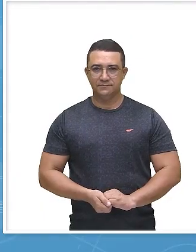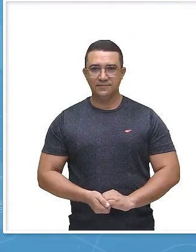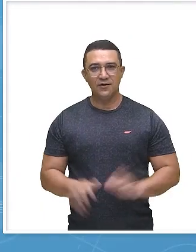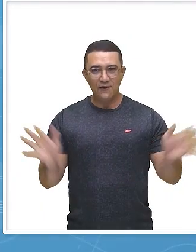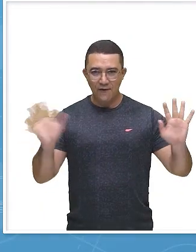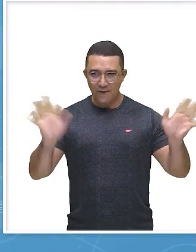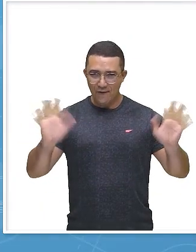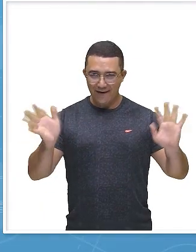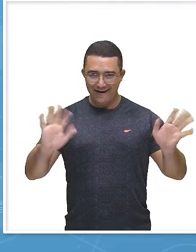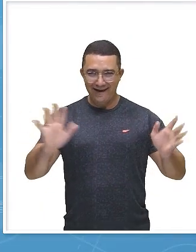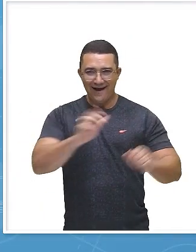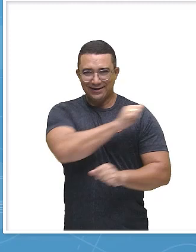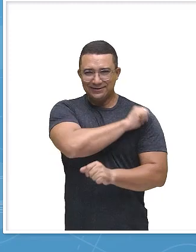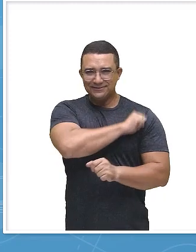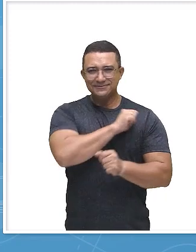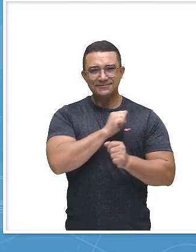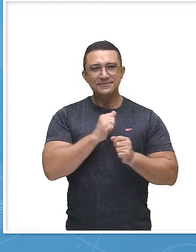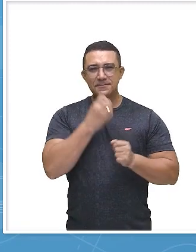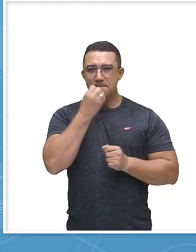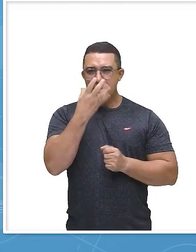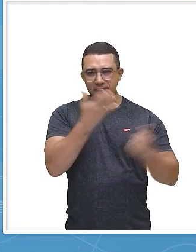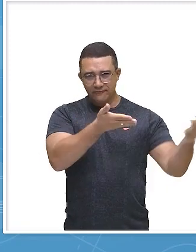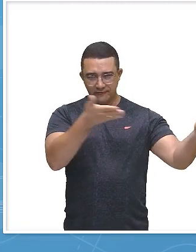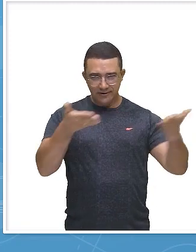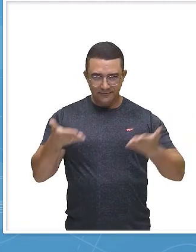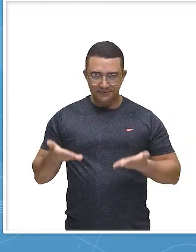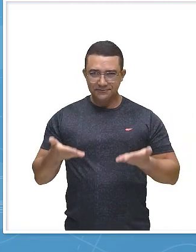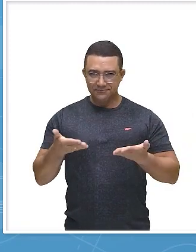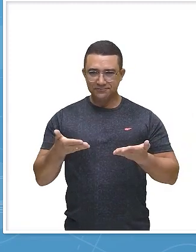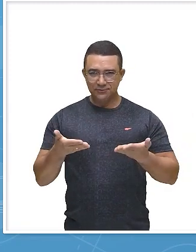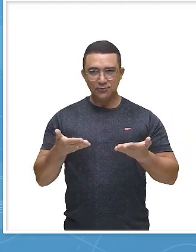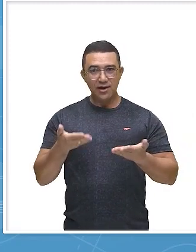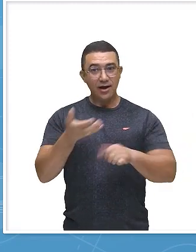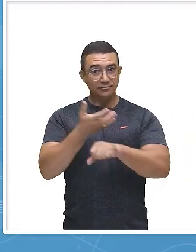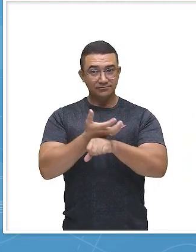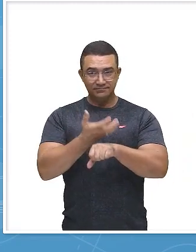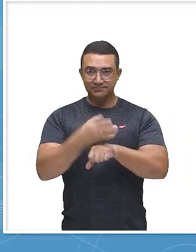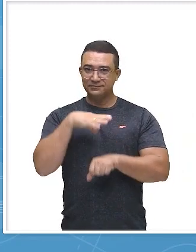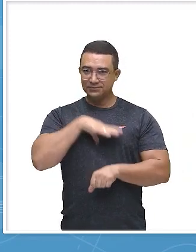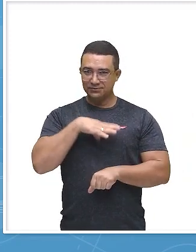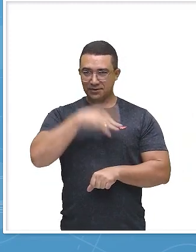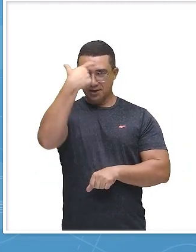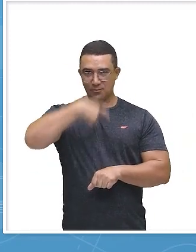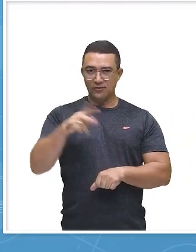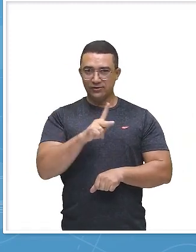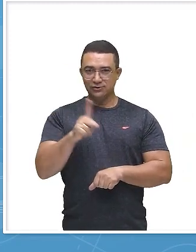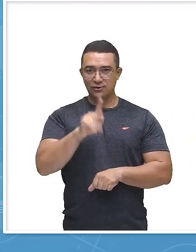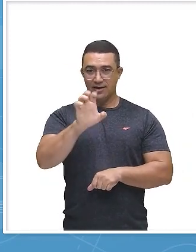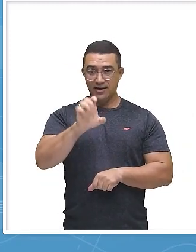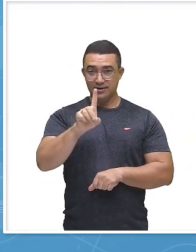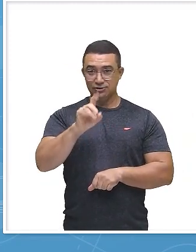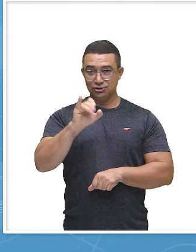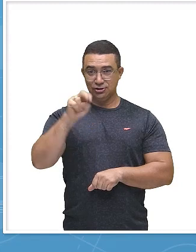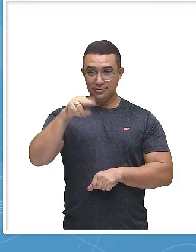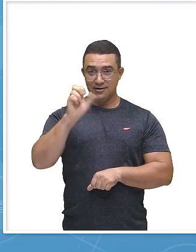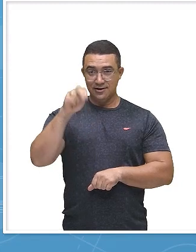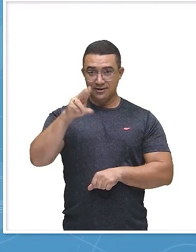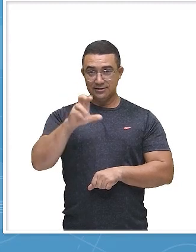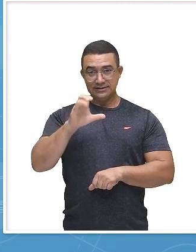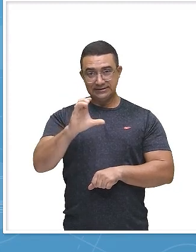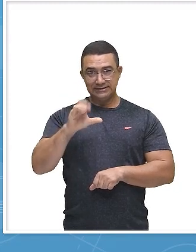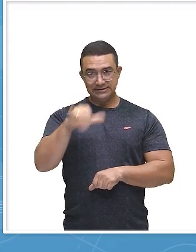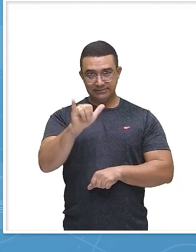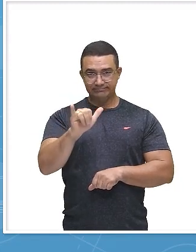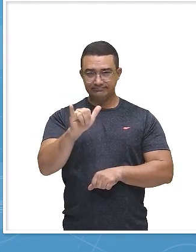Olá, pessoal, sejam bem-vindos à nossa aula de língua portuguesa. Eu sou a professora Dinancy Silva e é um prazer imenso estar aqui